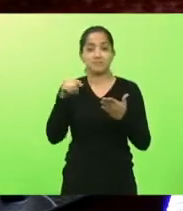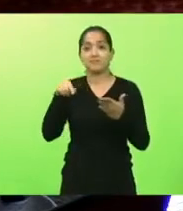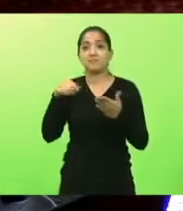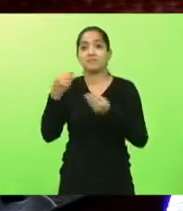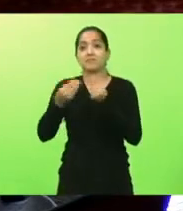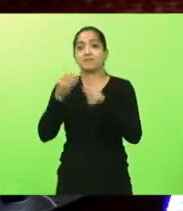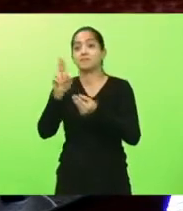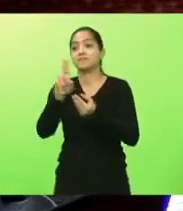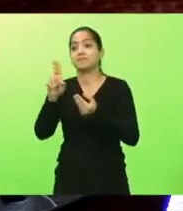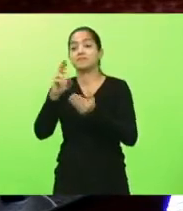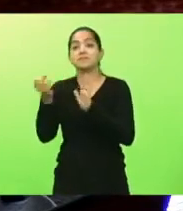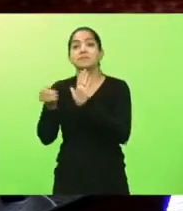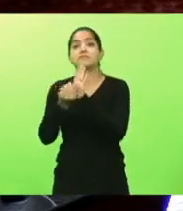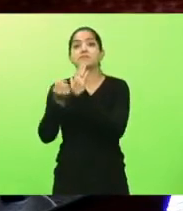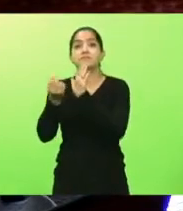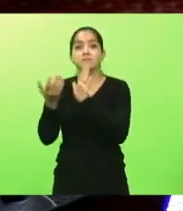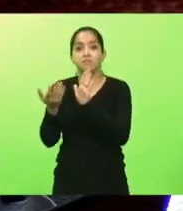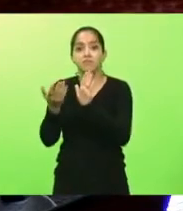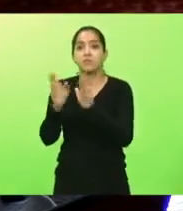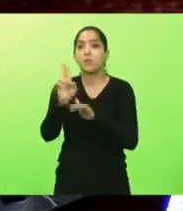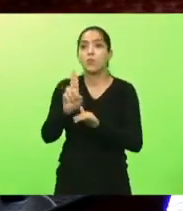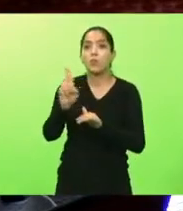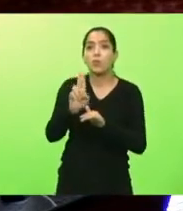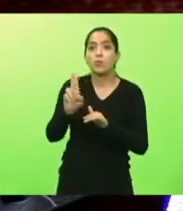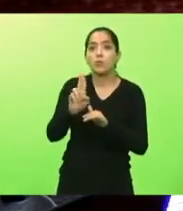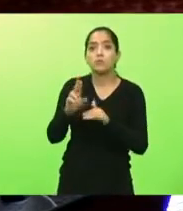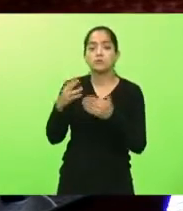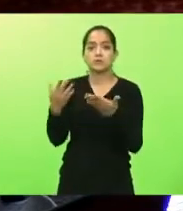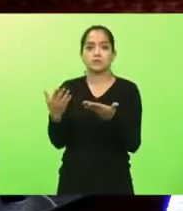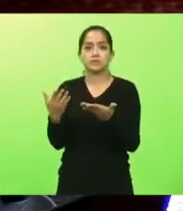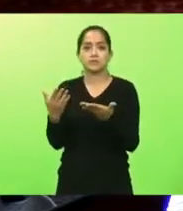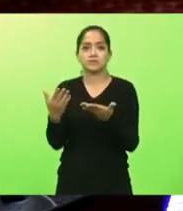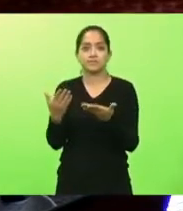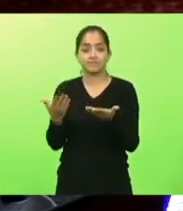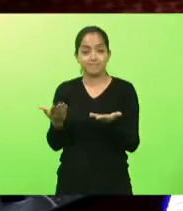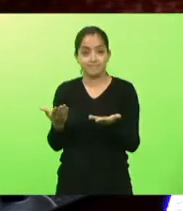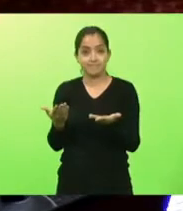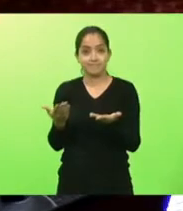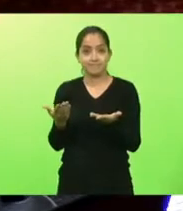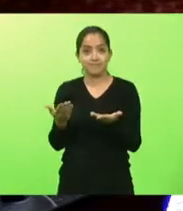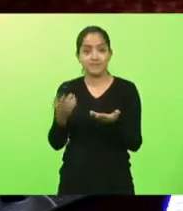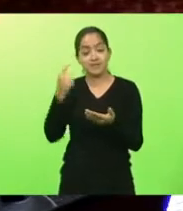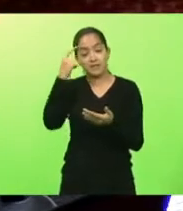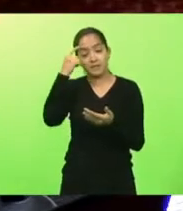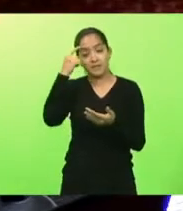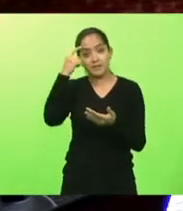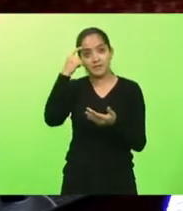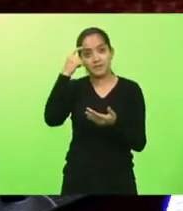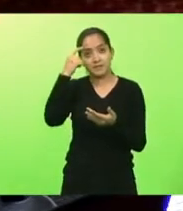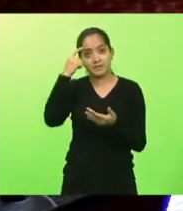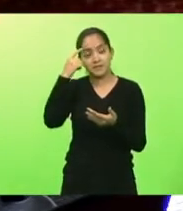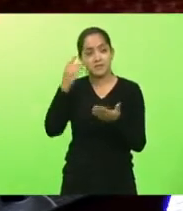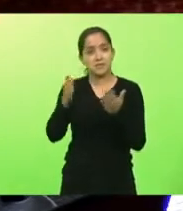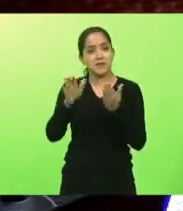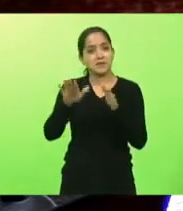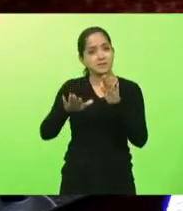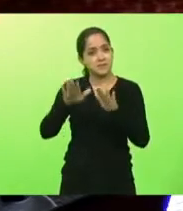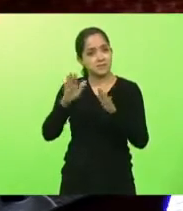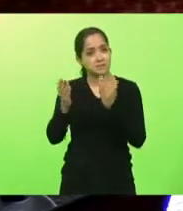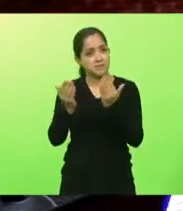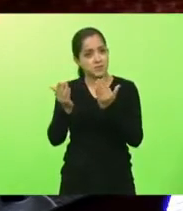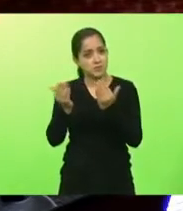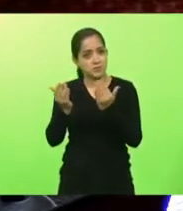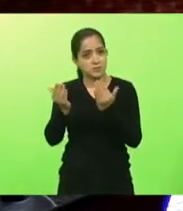você vai lá e faz uso do produto, inaugura o produto, sei lá. Estava pensando nisso aí, né? Mas é mais ou menos isso que foi feito ali com o